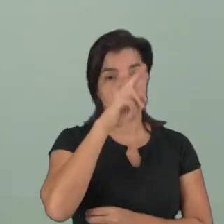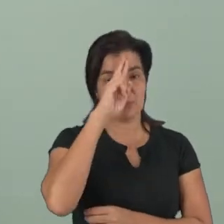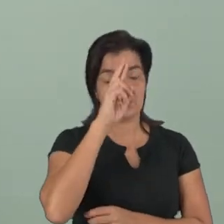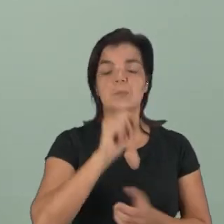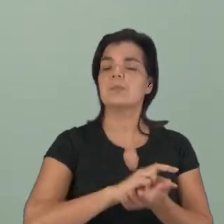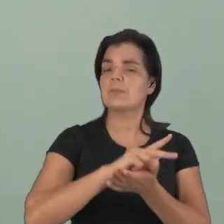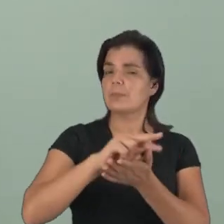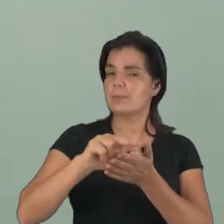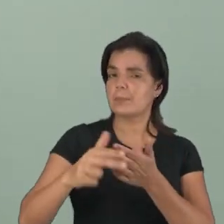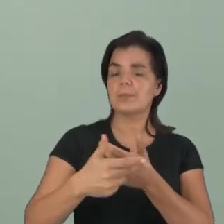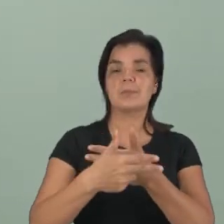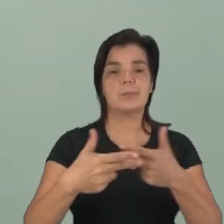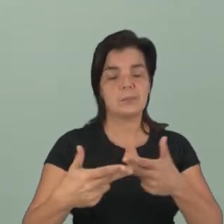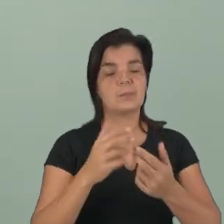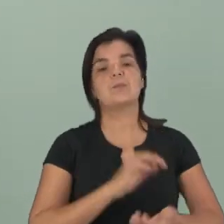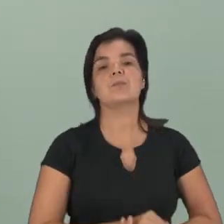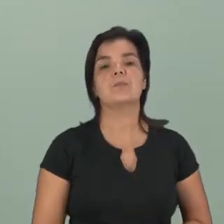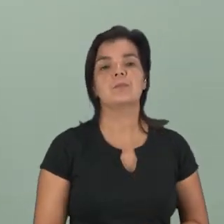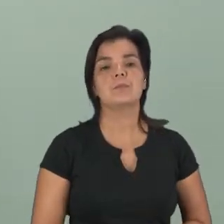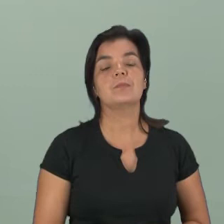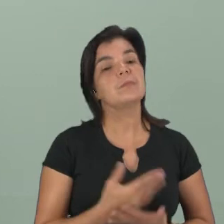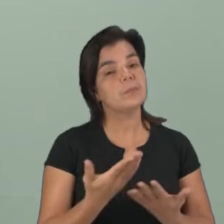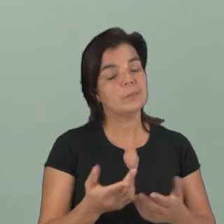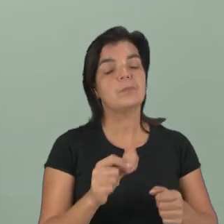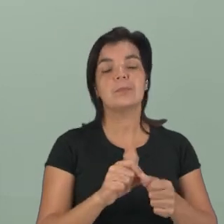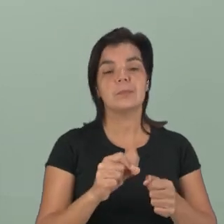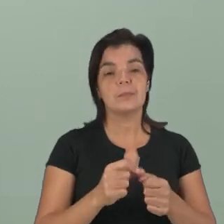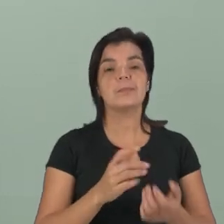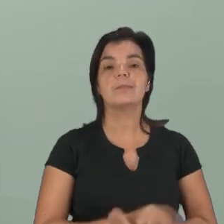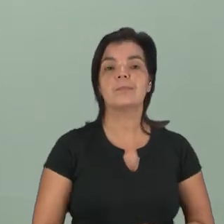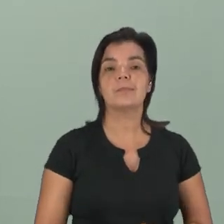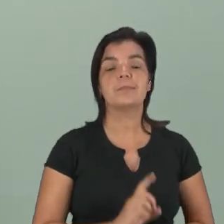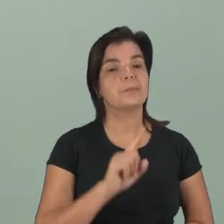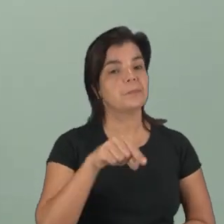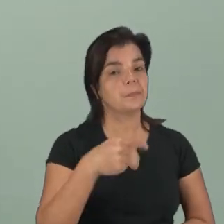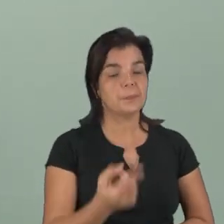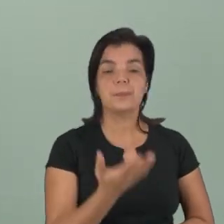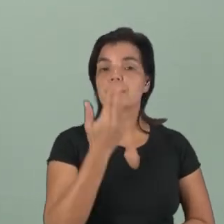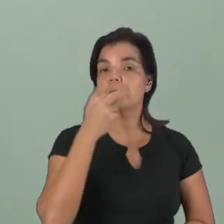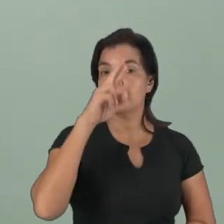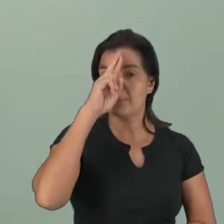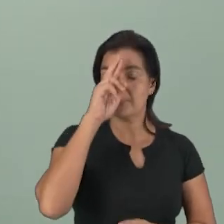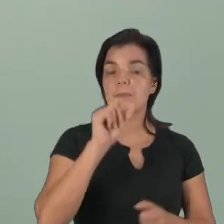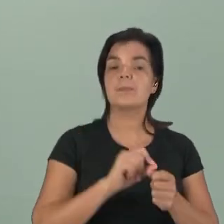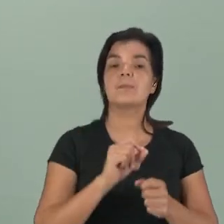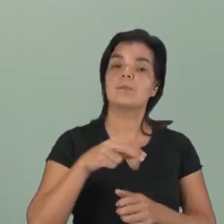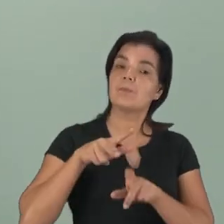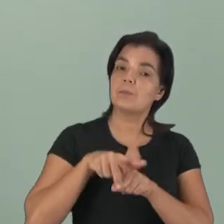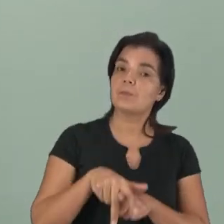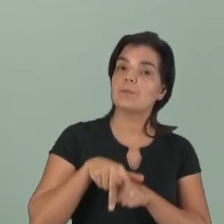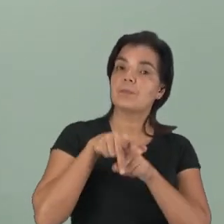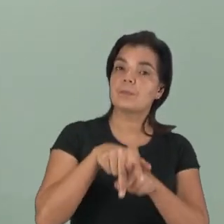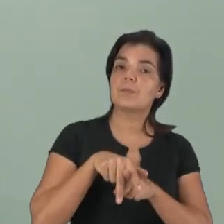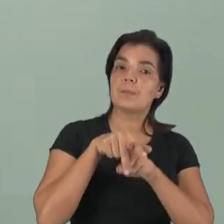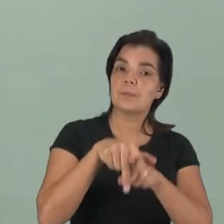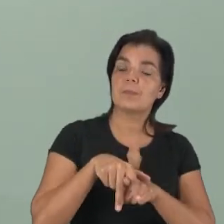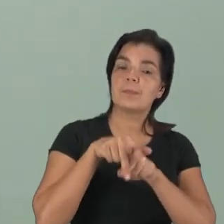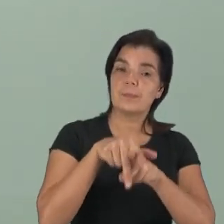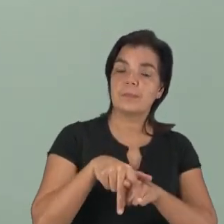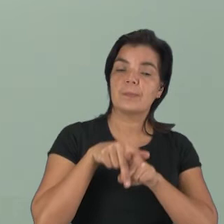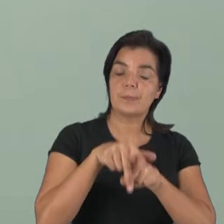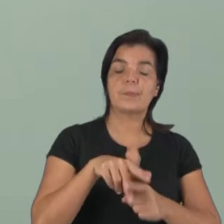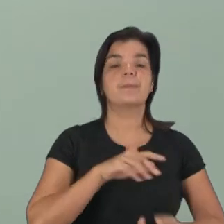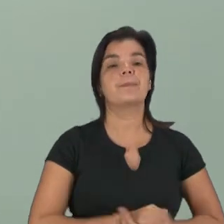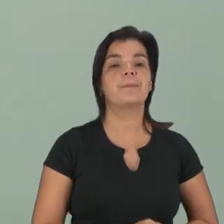realizar várias atividades e foi isso que ele fez logo depois do almoço ele foi andar a cavalo